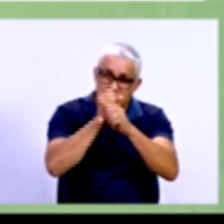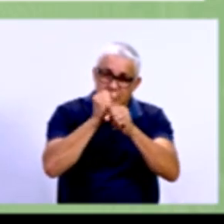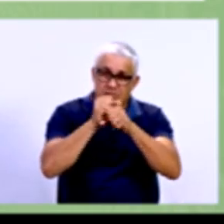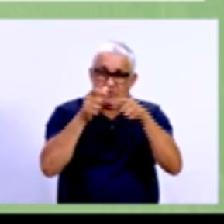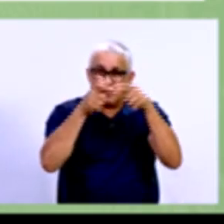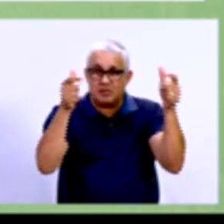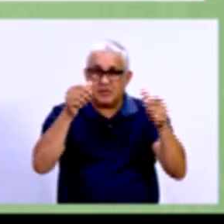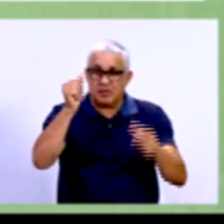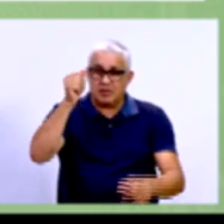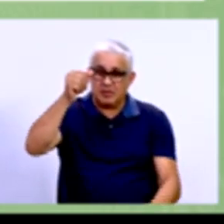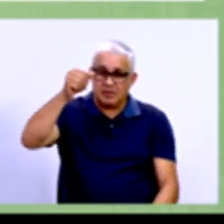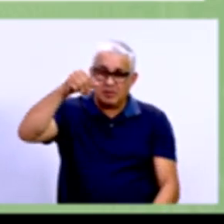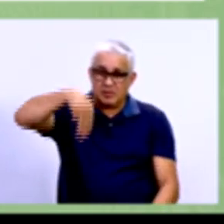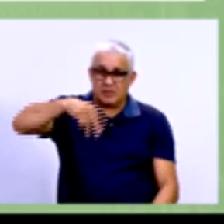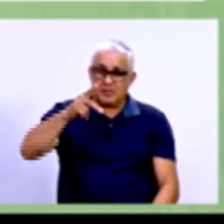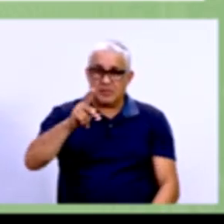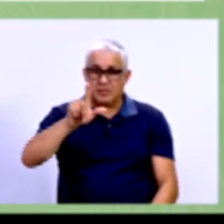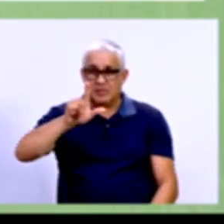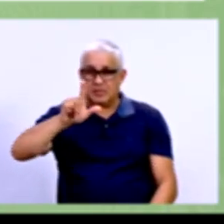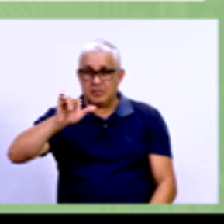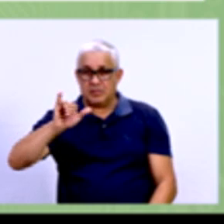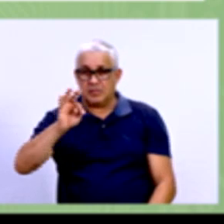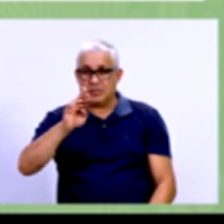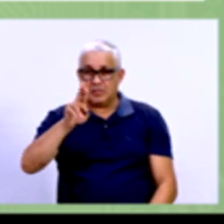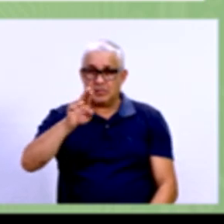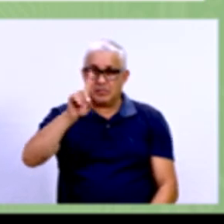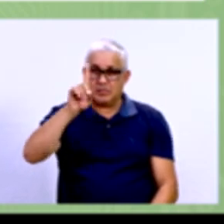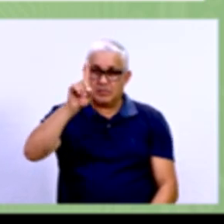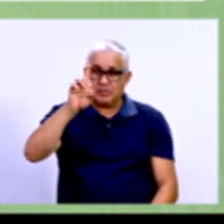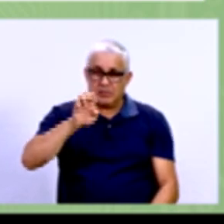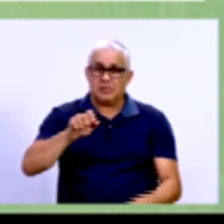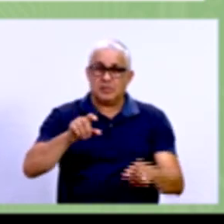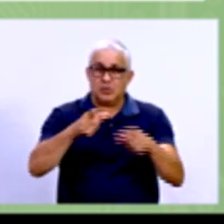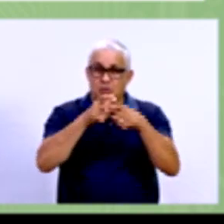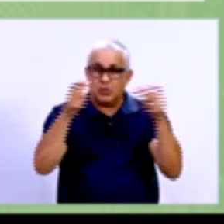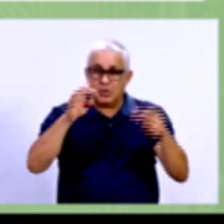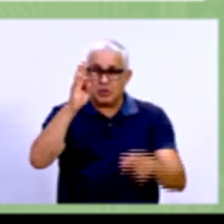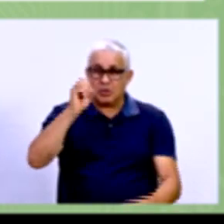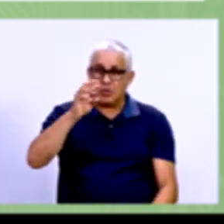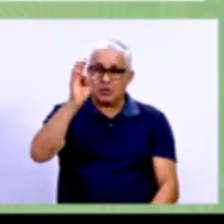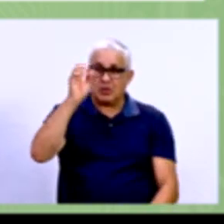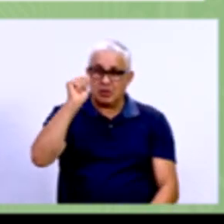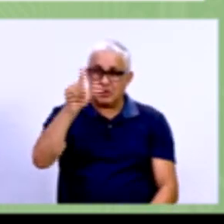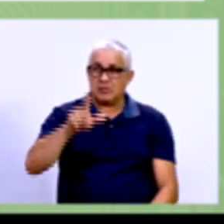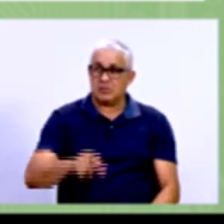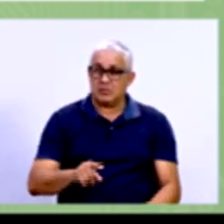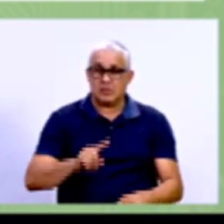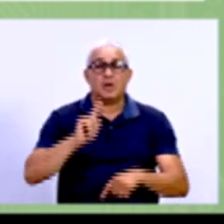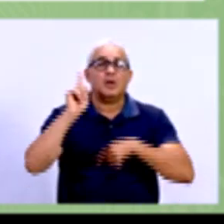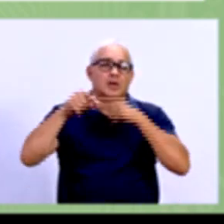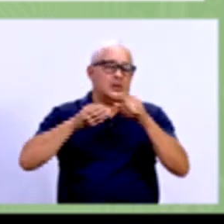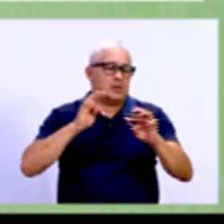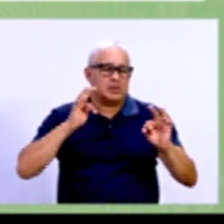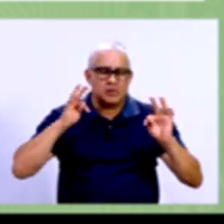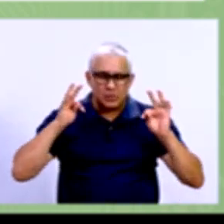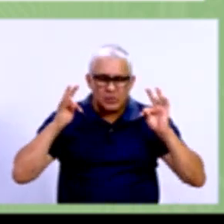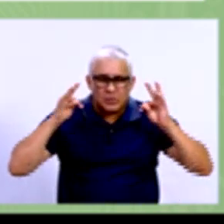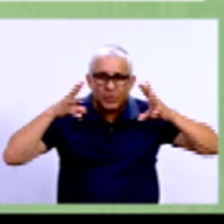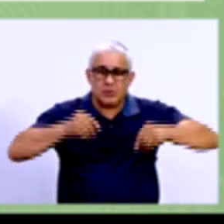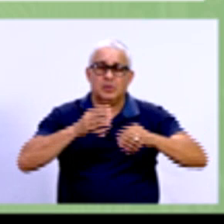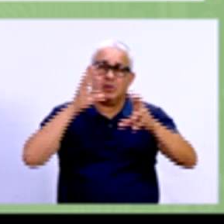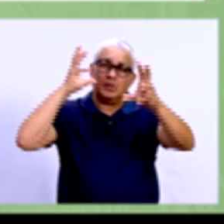amplitude total, né? Aqui a gente tem, depois que a gente fez todos aqueles cálculos da distribuição